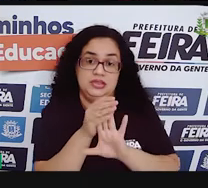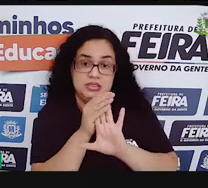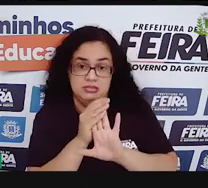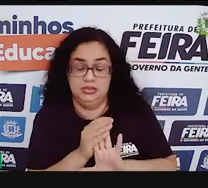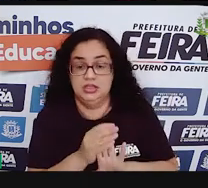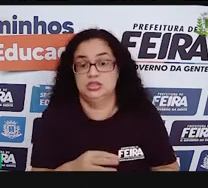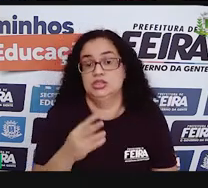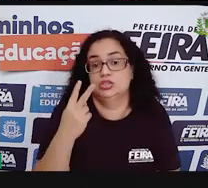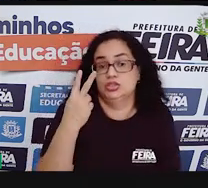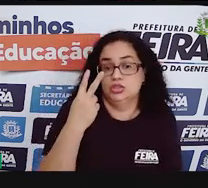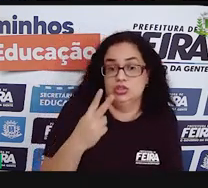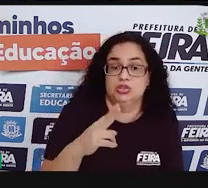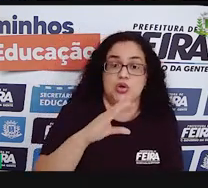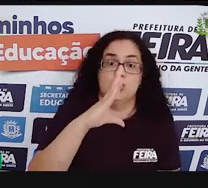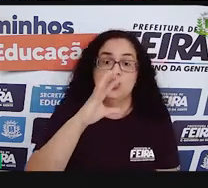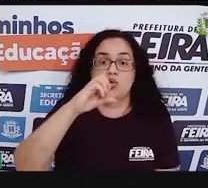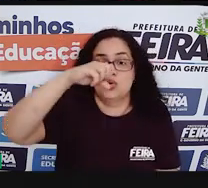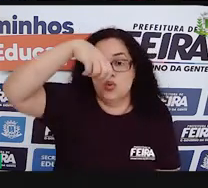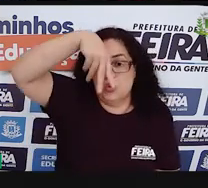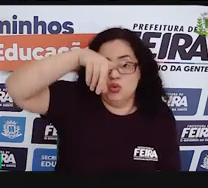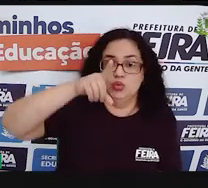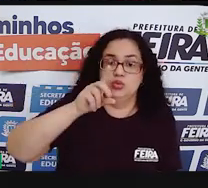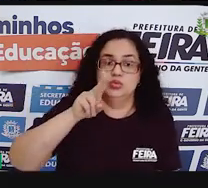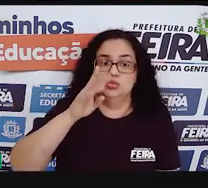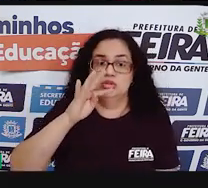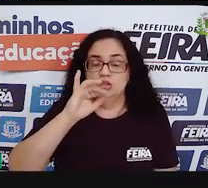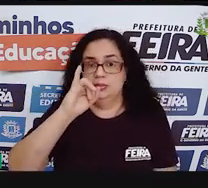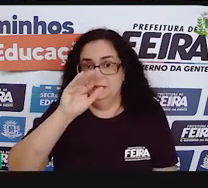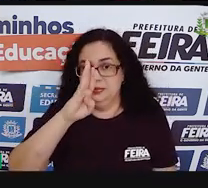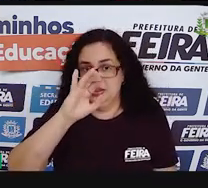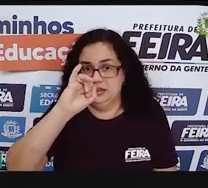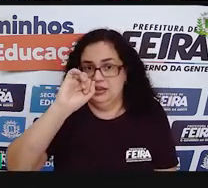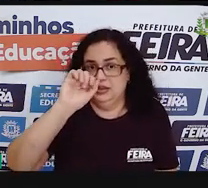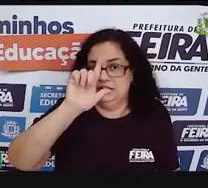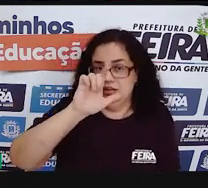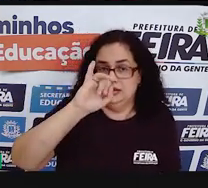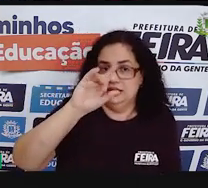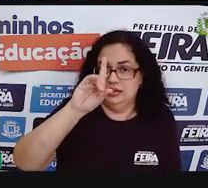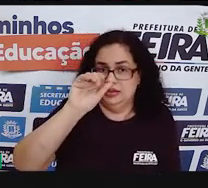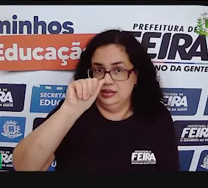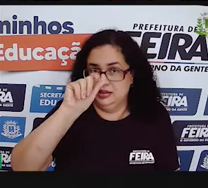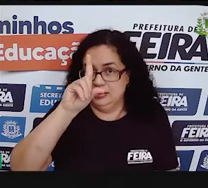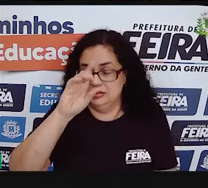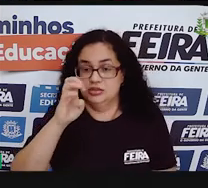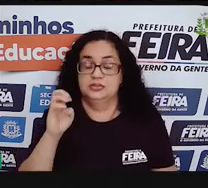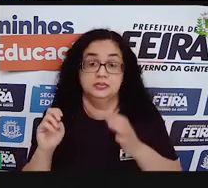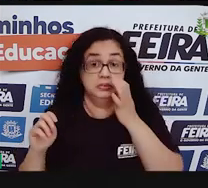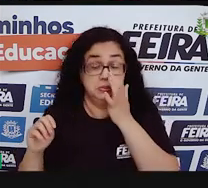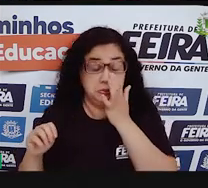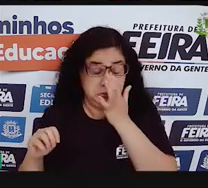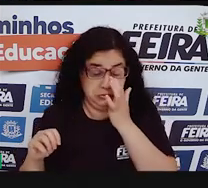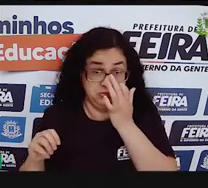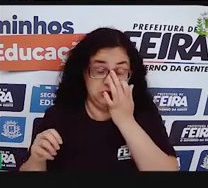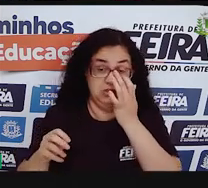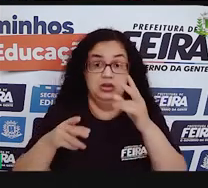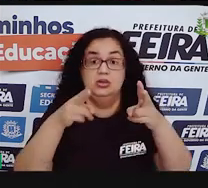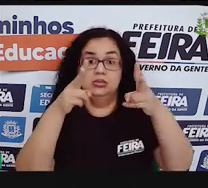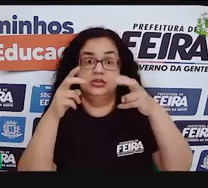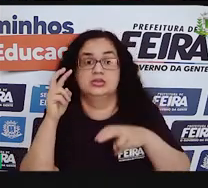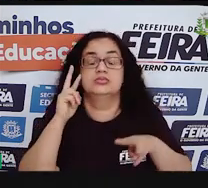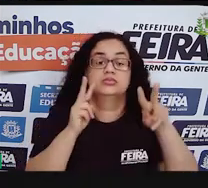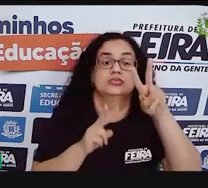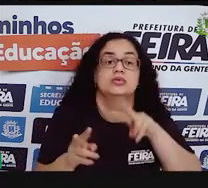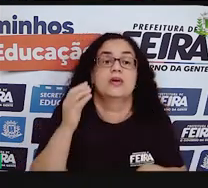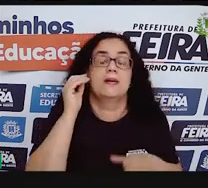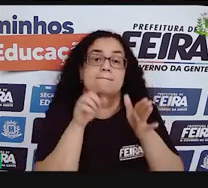de flexibilidade e 2 de condutibilidade. Então, a gente observa aí dados, né, de um experimento,